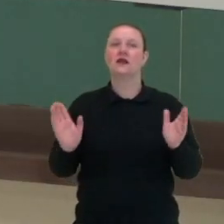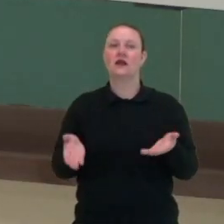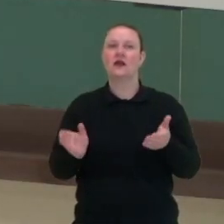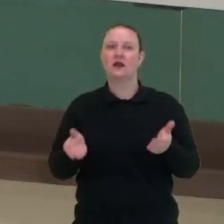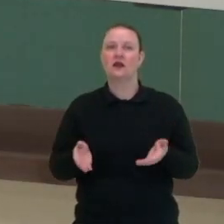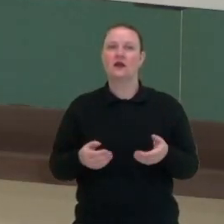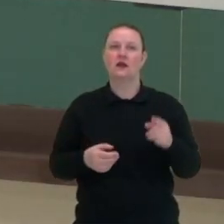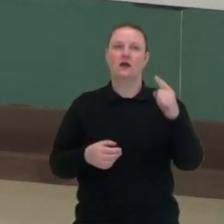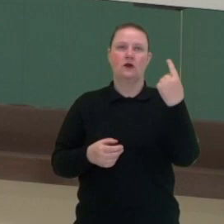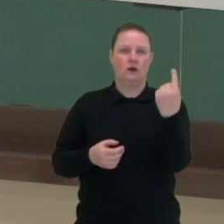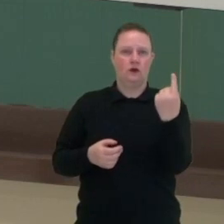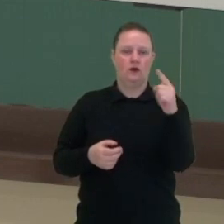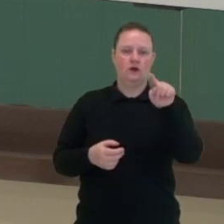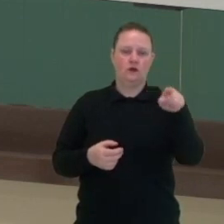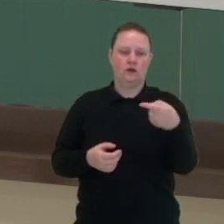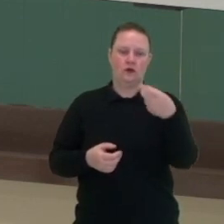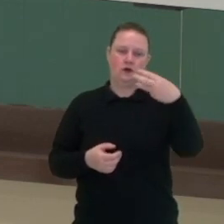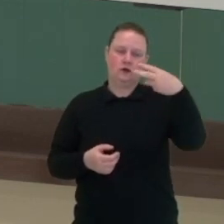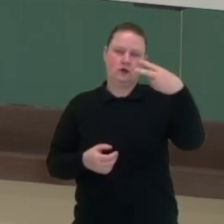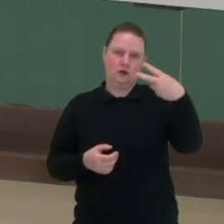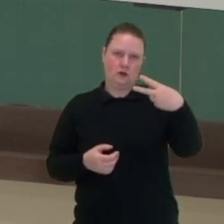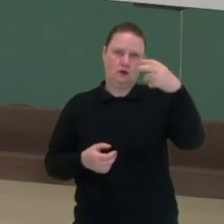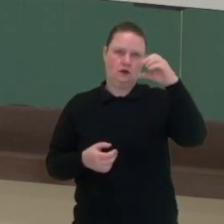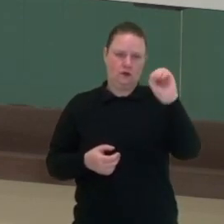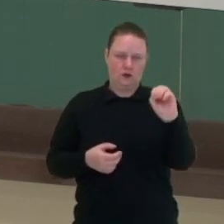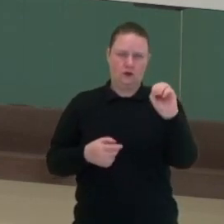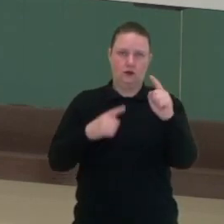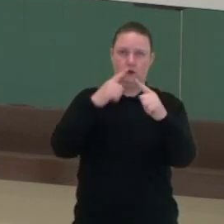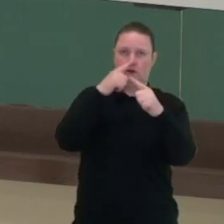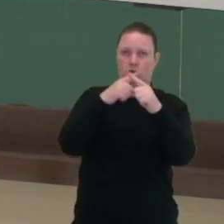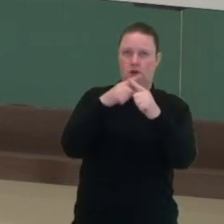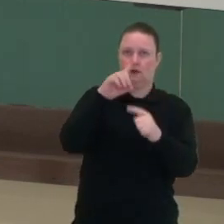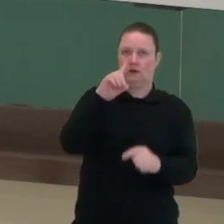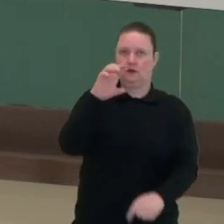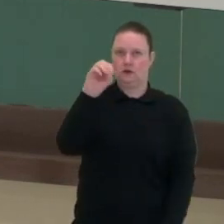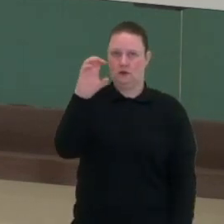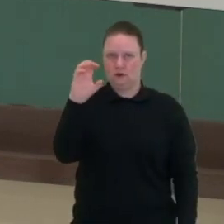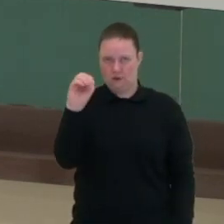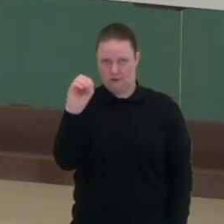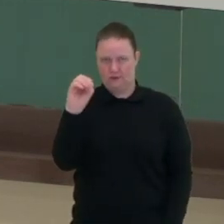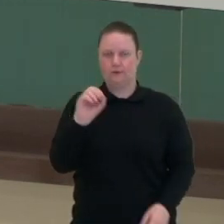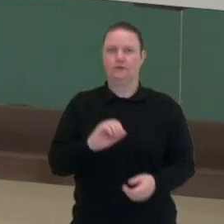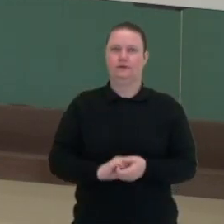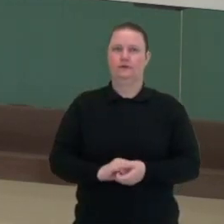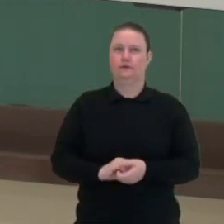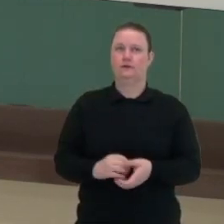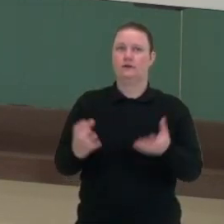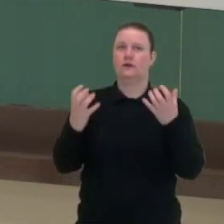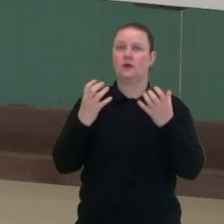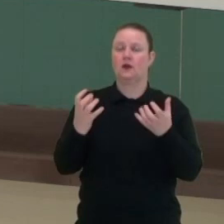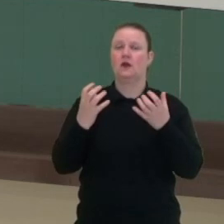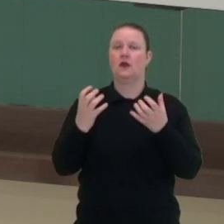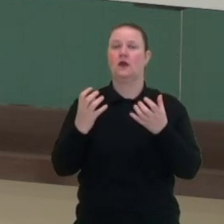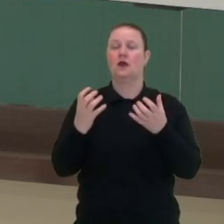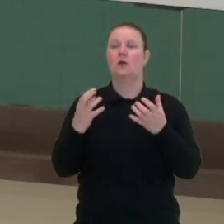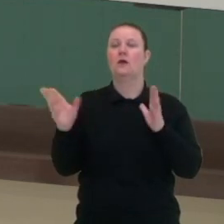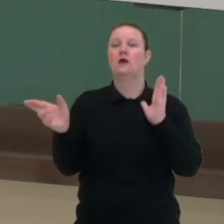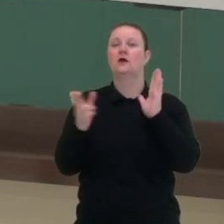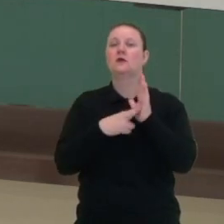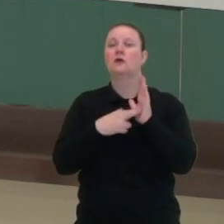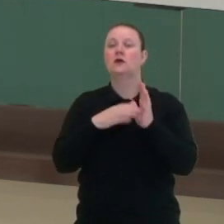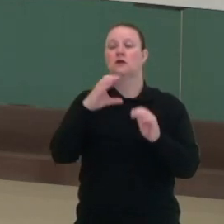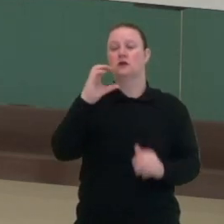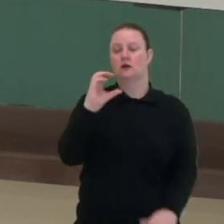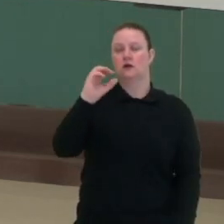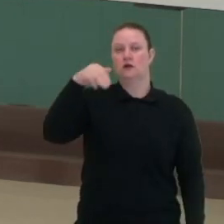pegar esse 1,20 e nós vamos multiplicar por 100, porque nós queremos a resposta em